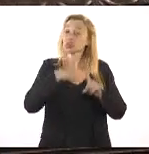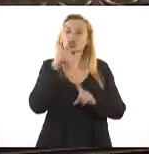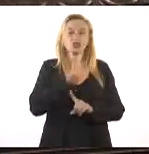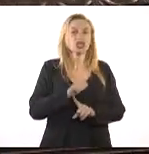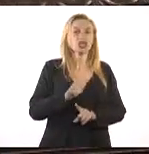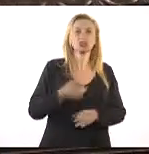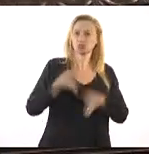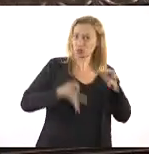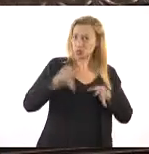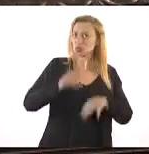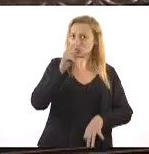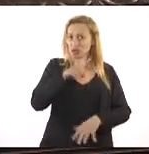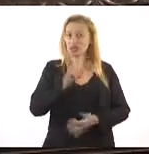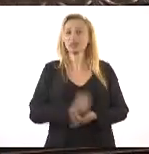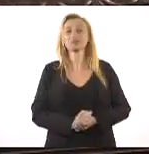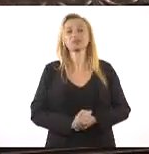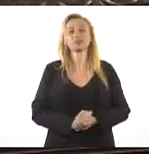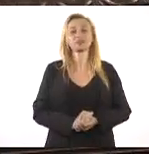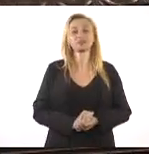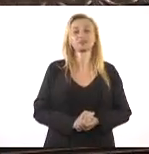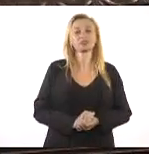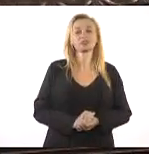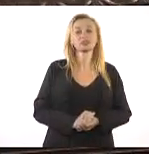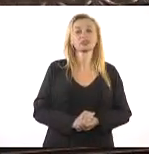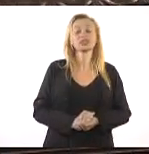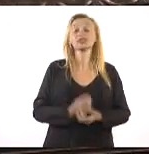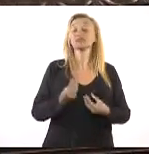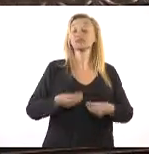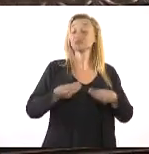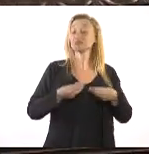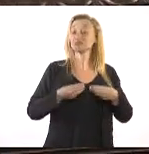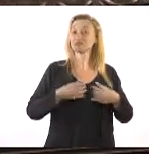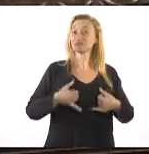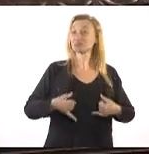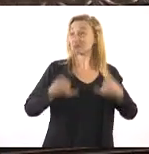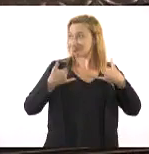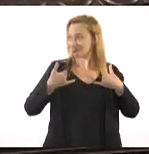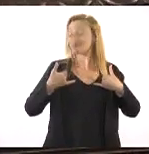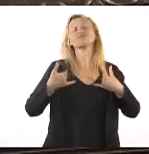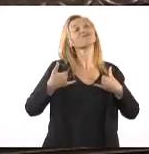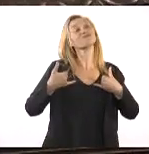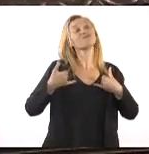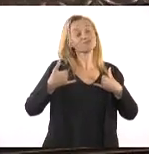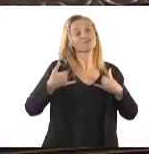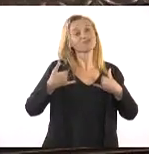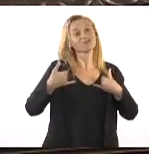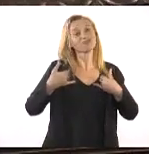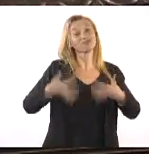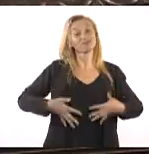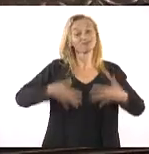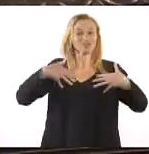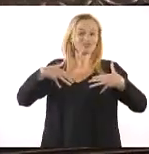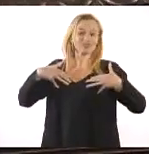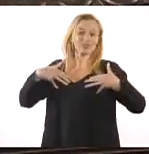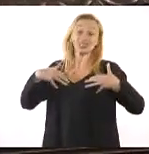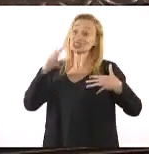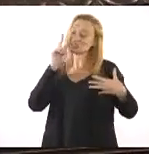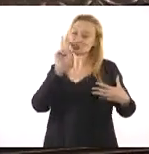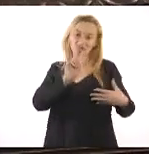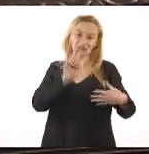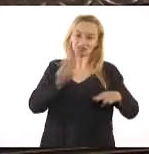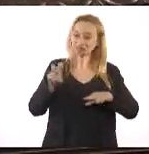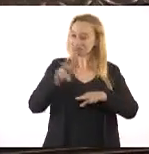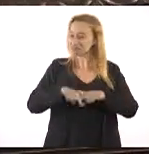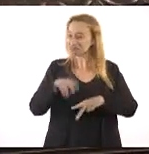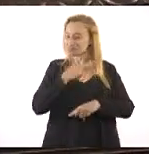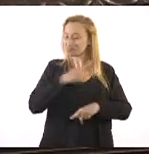justo do que nos dá prazer, né? Sentir esse prazer de vê-la assumir a presidência